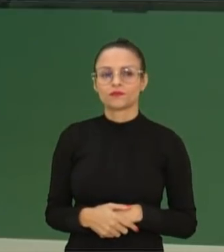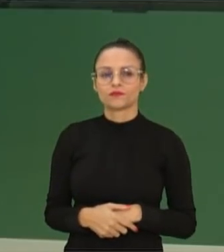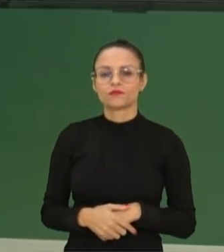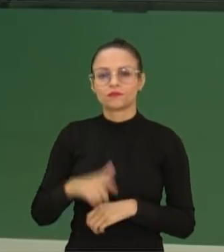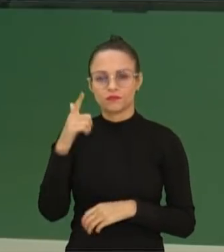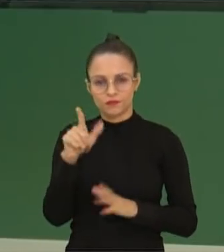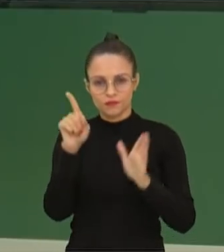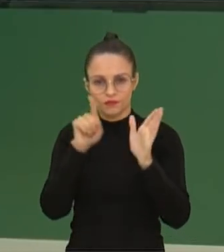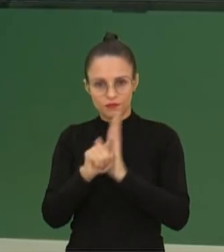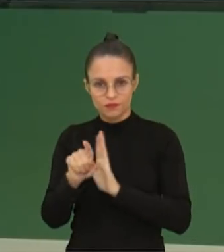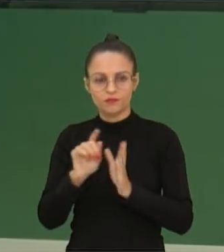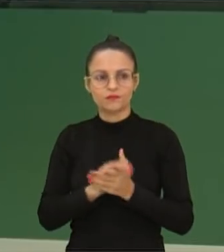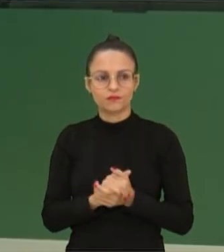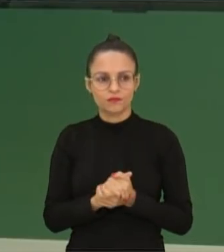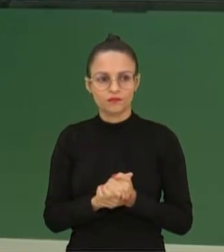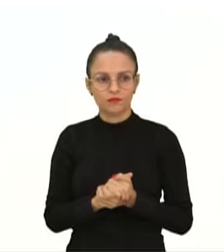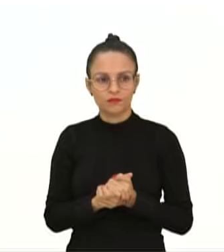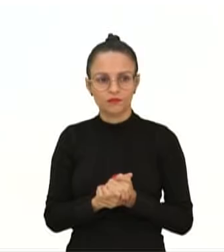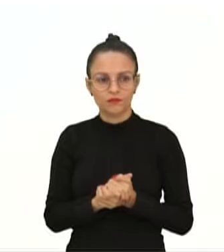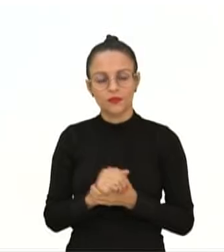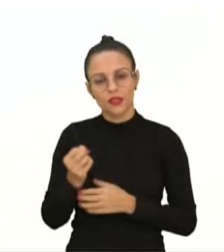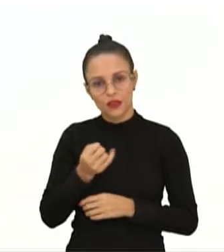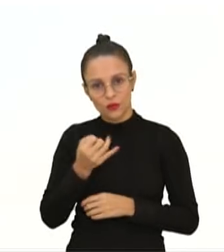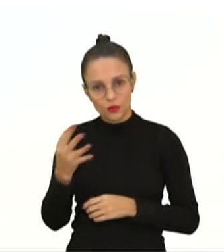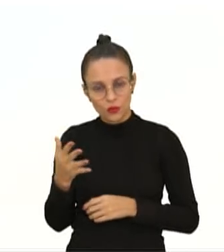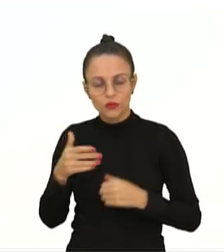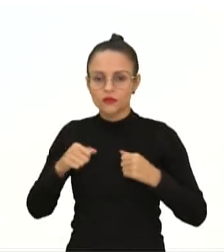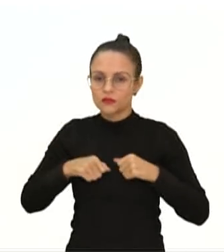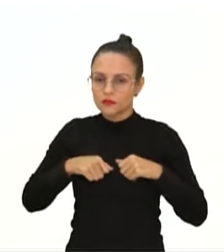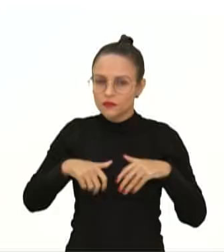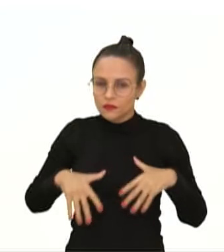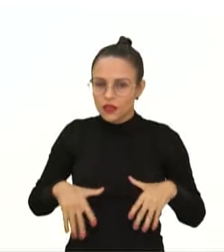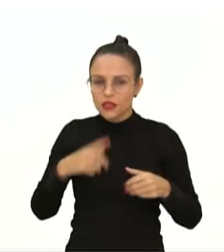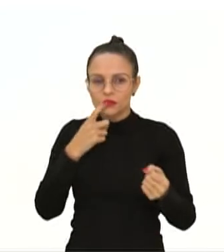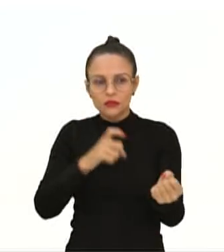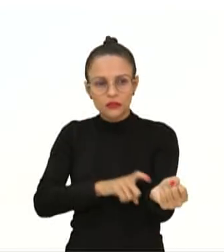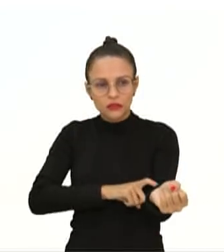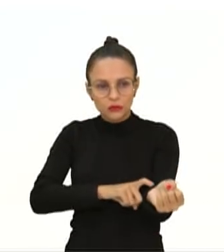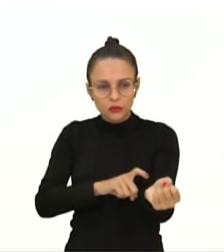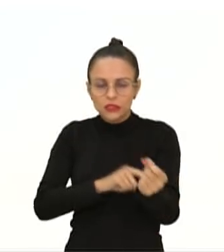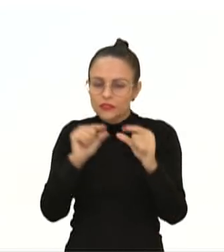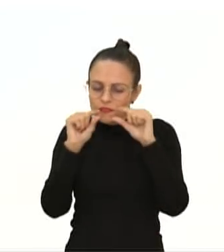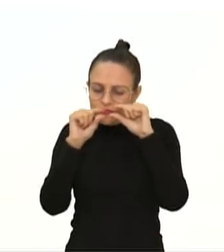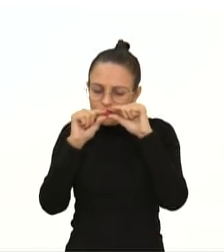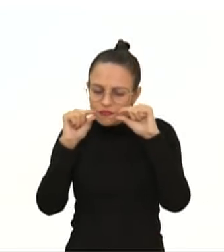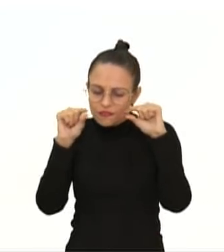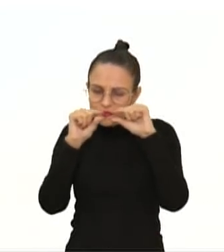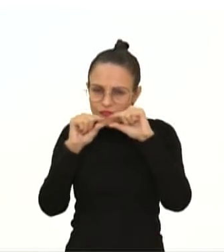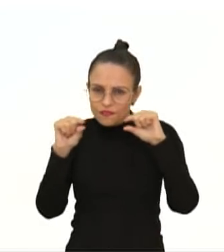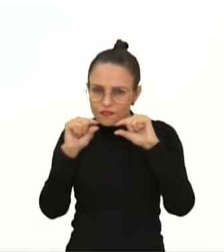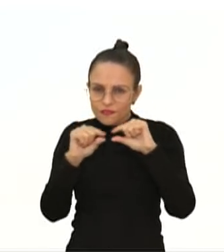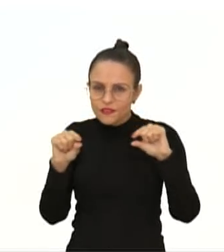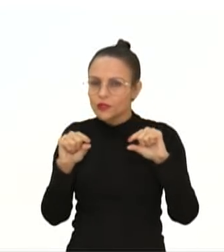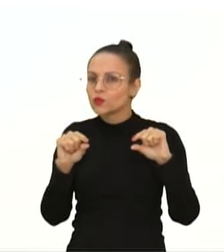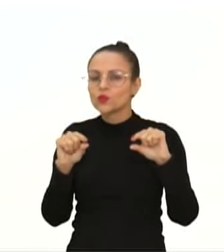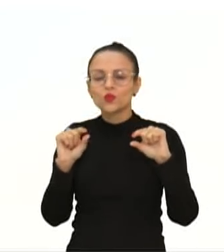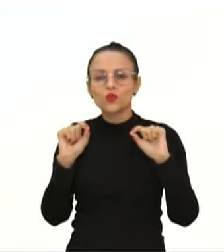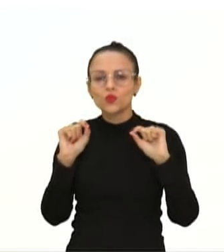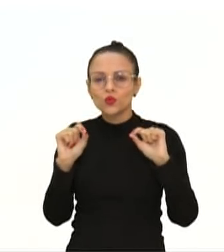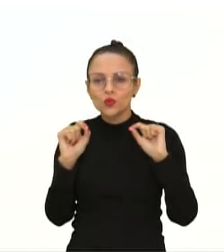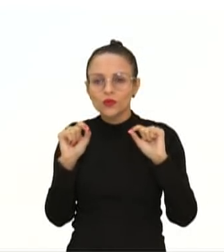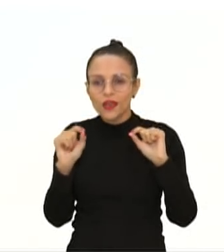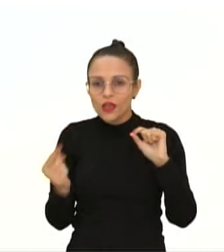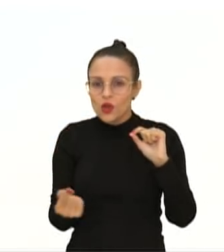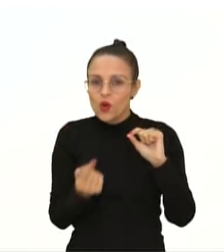Temos mais um quiz aqui. Alguns vasos sanguíneos são extremamente finos, sendo formados por apenas